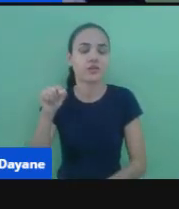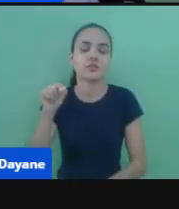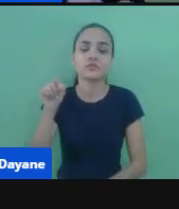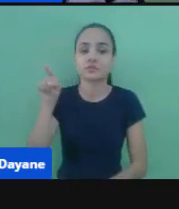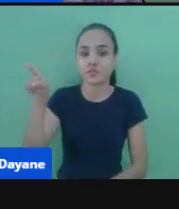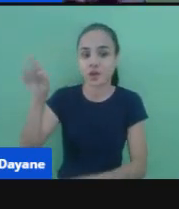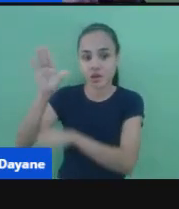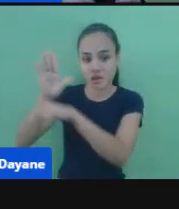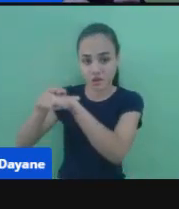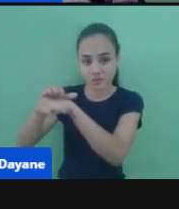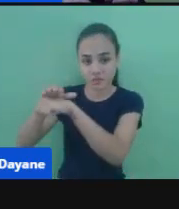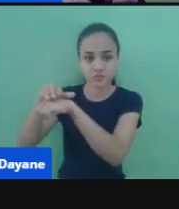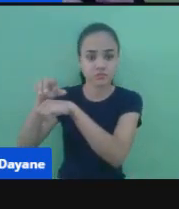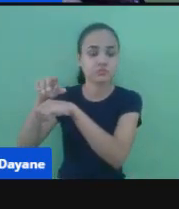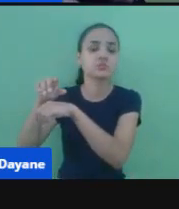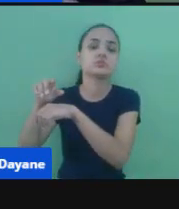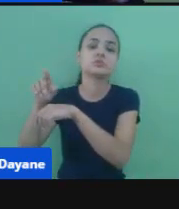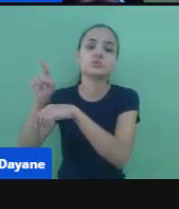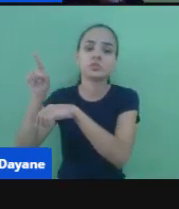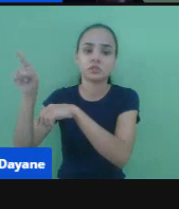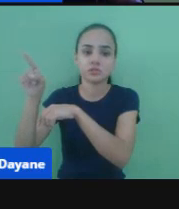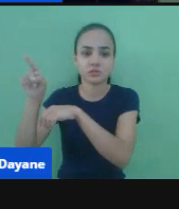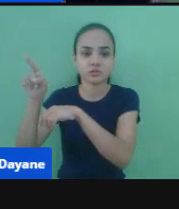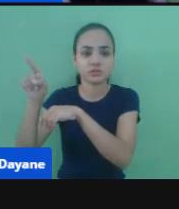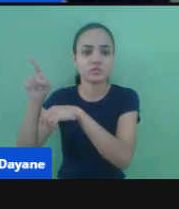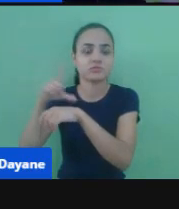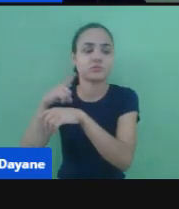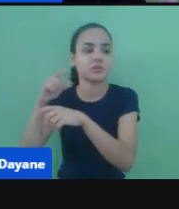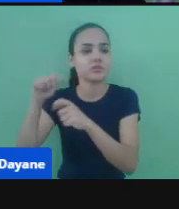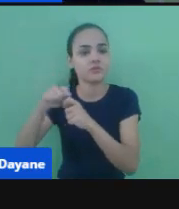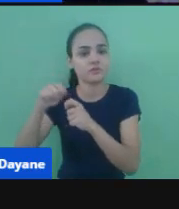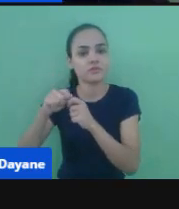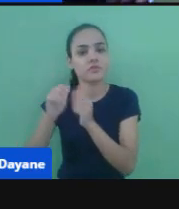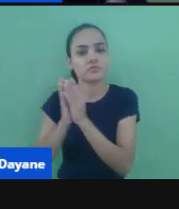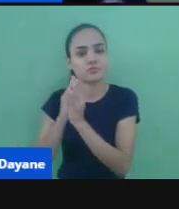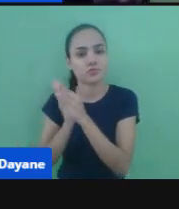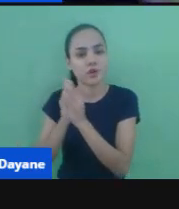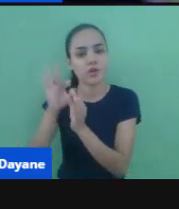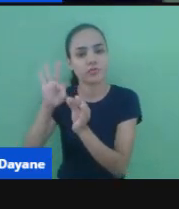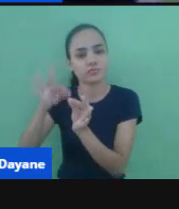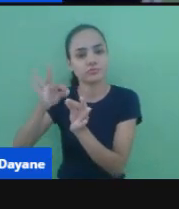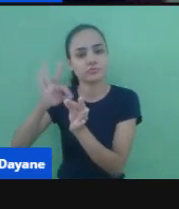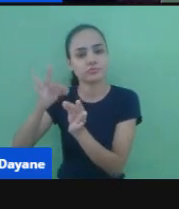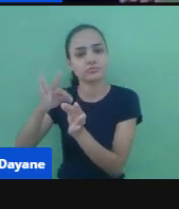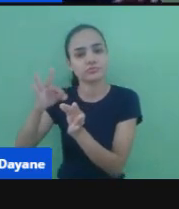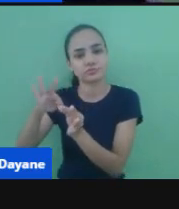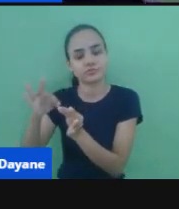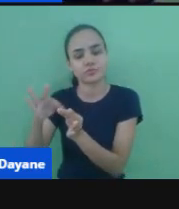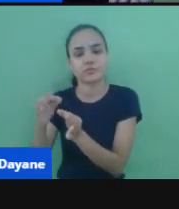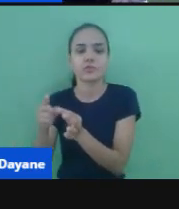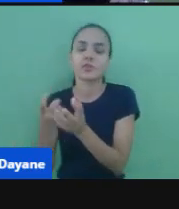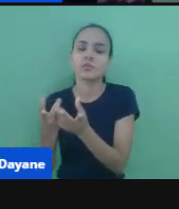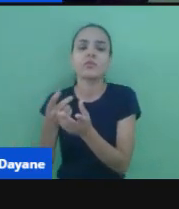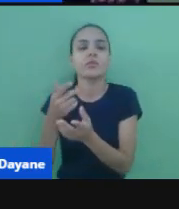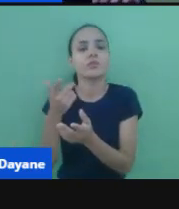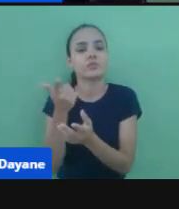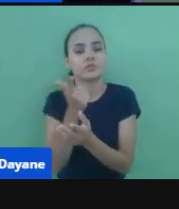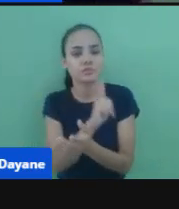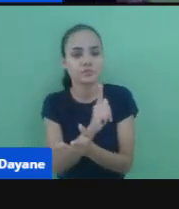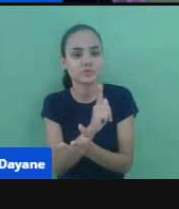tiravam um pedaço das roupas e faziam bonecos para entreter as crianças, e que até hoje ela